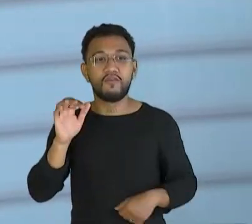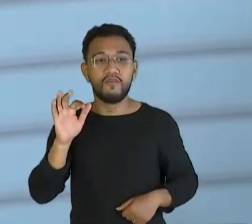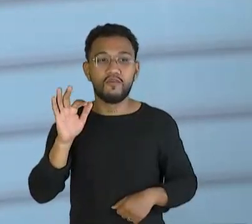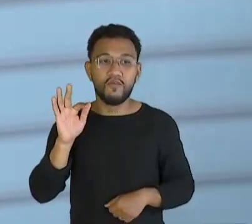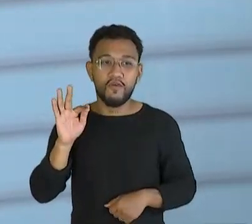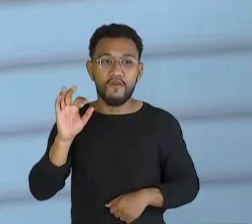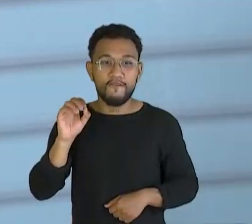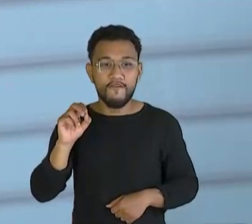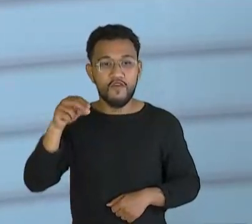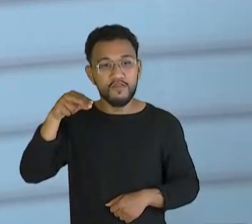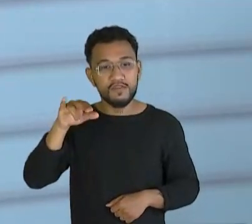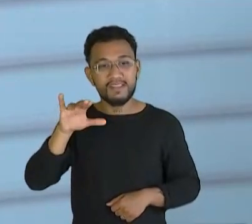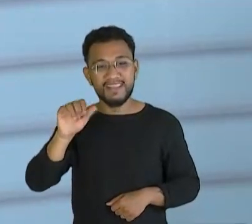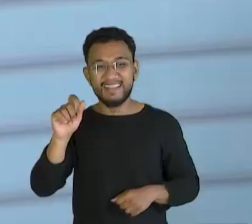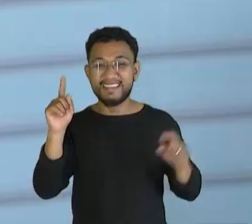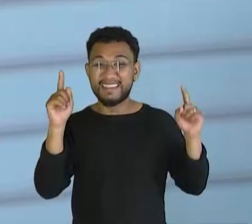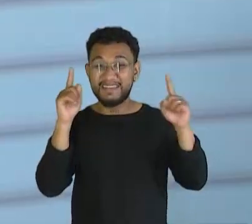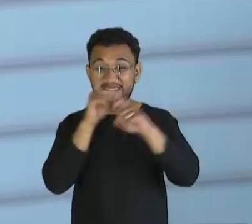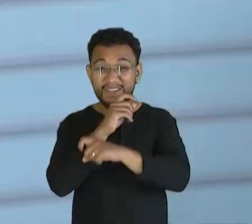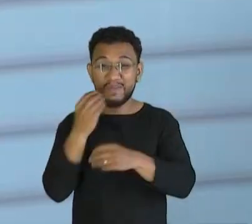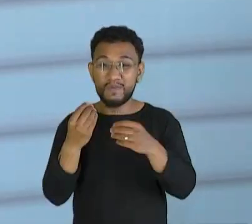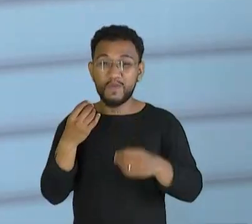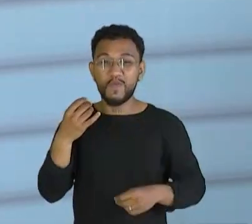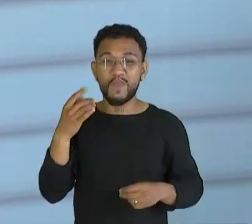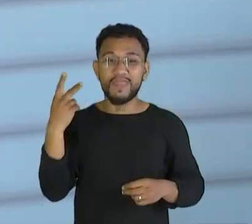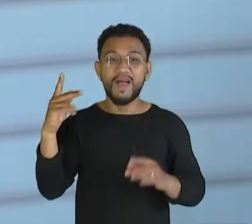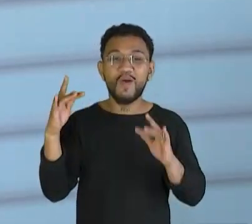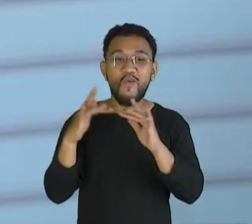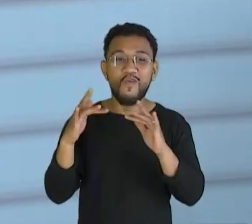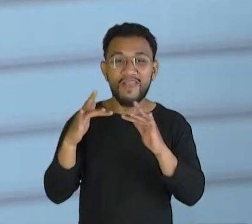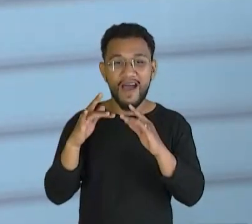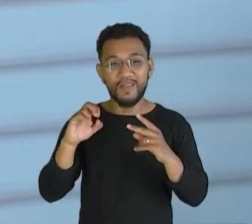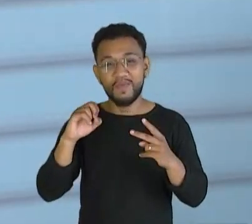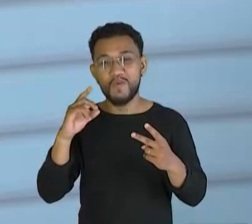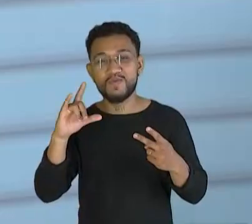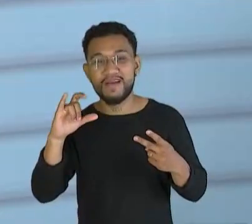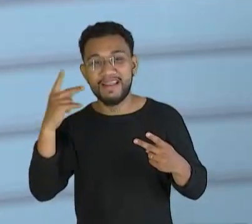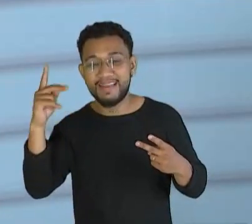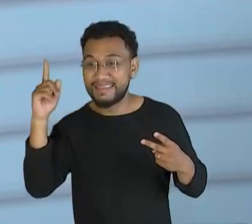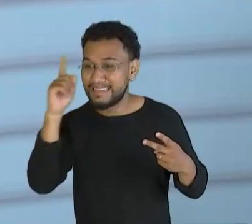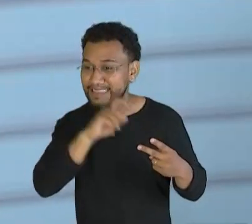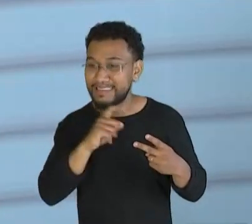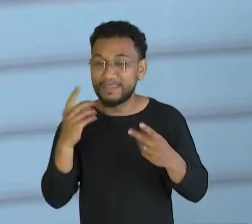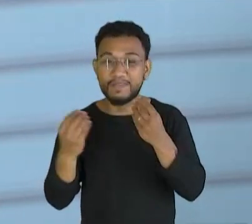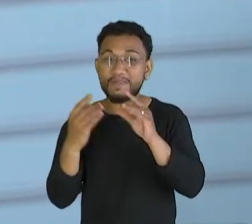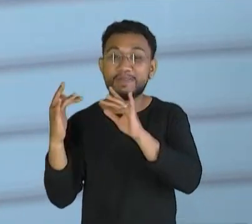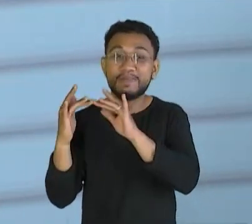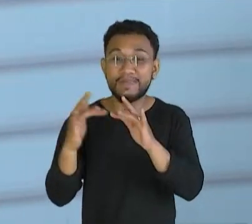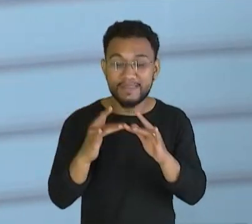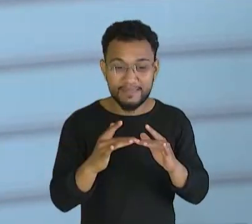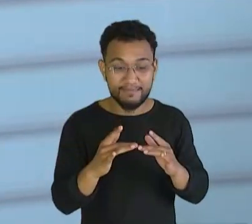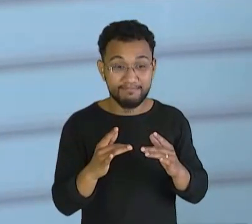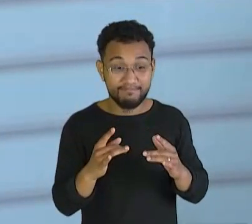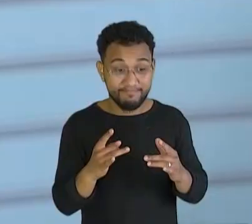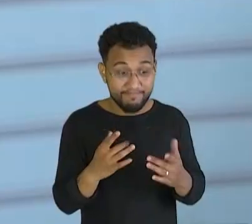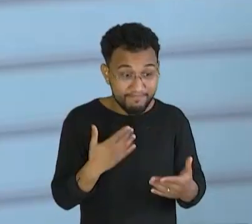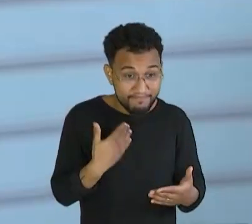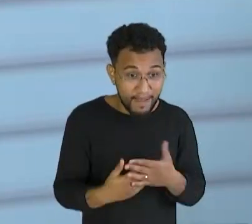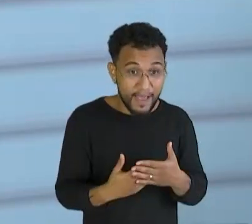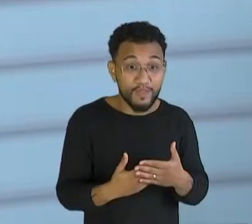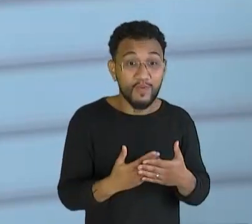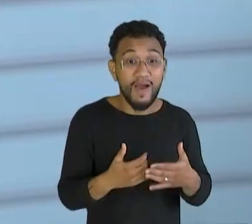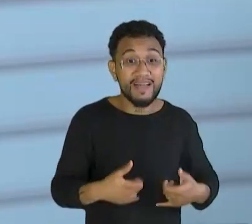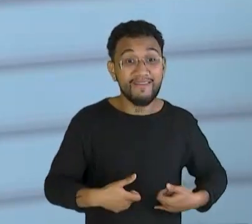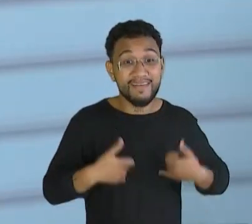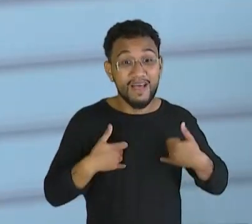porque... ninguém tinha o número dela, ninguém tinha o Instagram, enfim. E faltando 2 semanas para o aniversário da